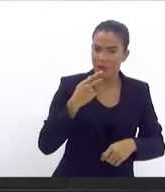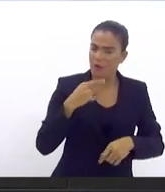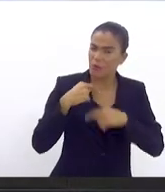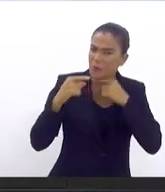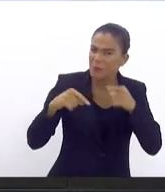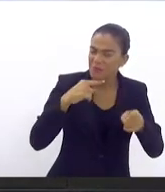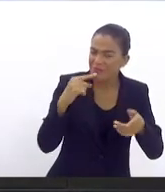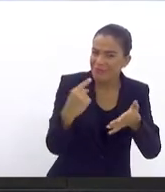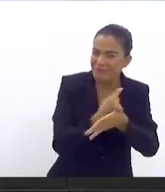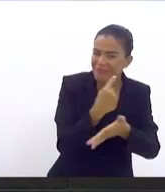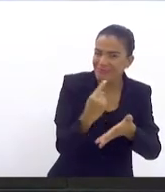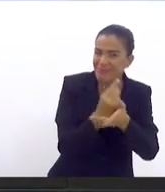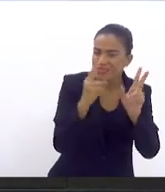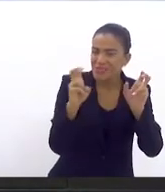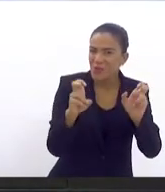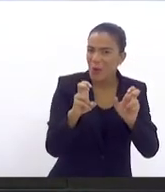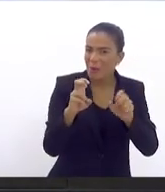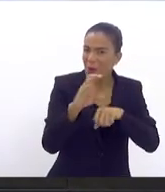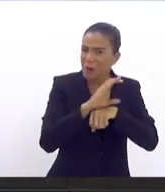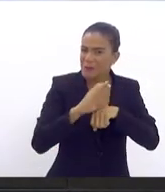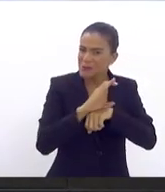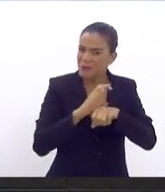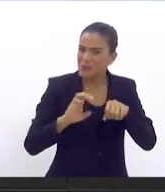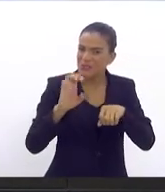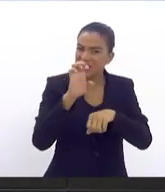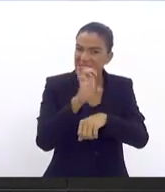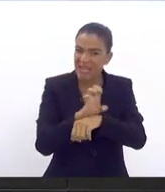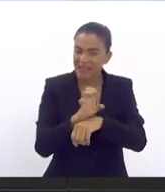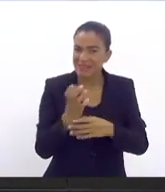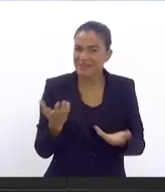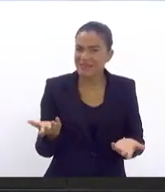texto constitucional da Constituição do Estado. O que vai levar à